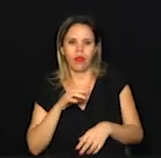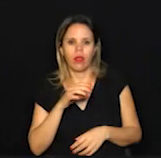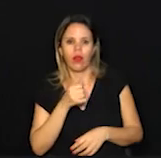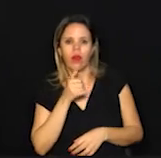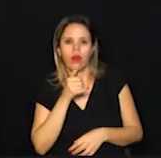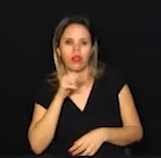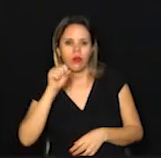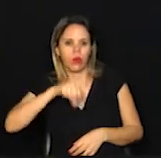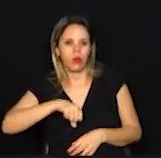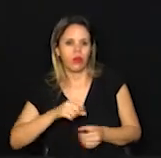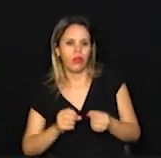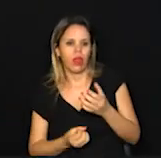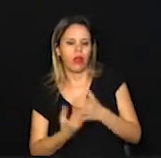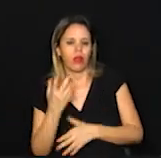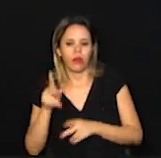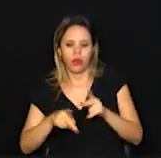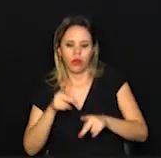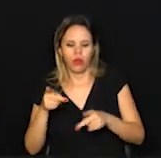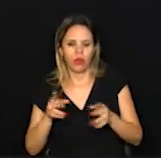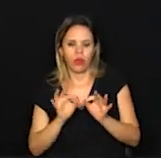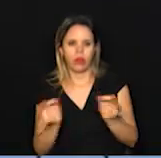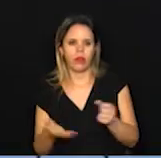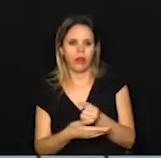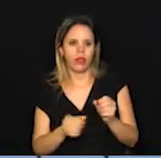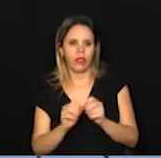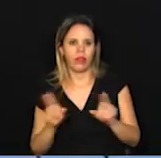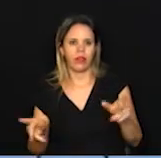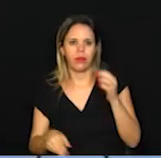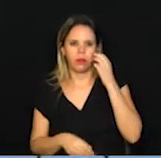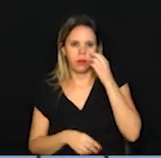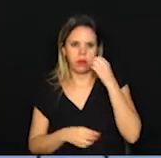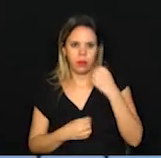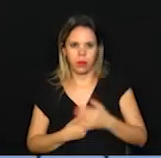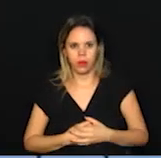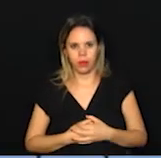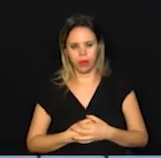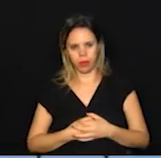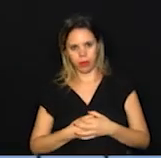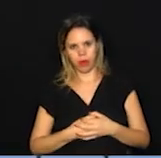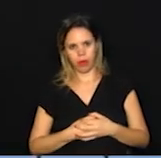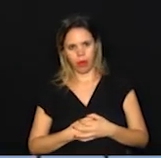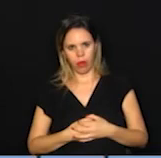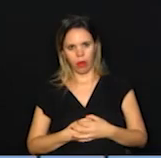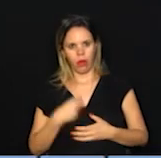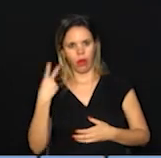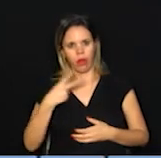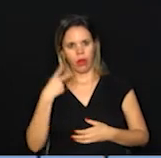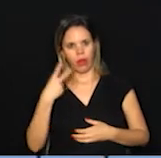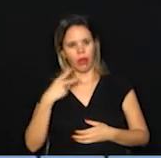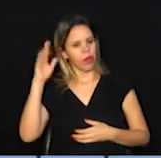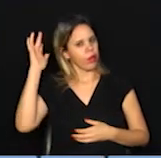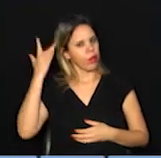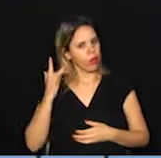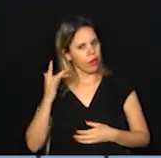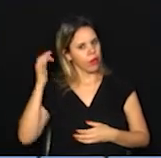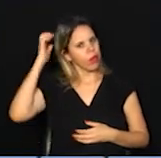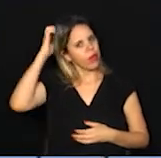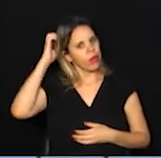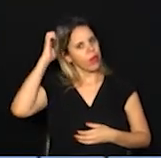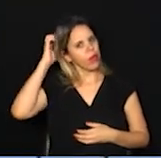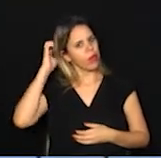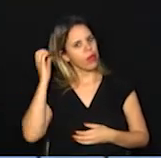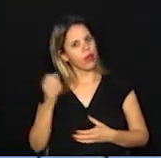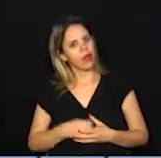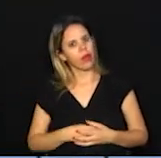vem de cima, por que o cara lá embaixo vai fazer diferente? Olha, e a vereadora Guida Calisto